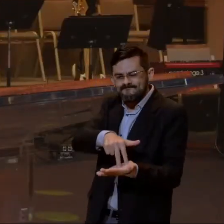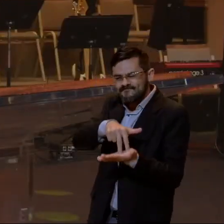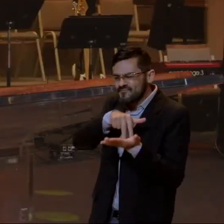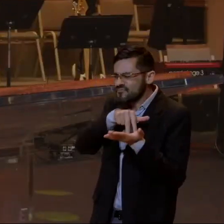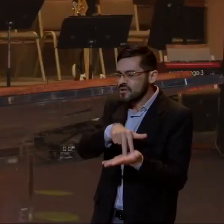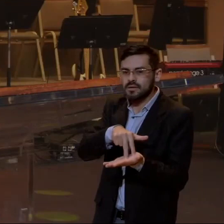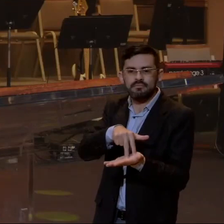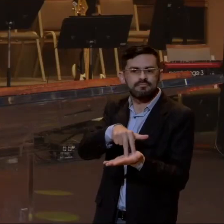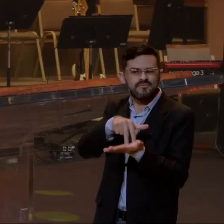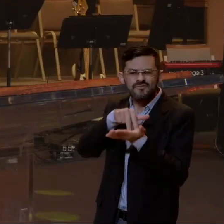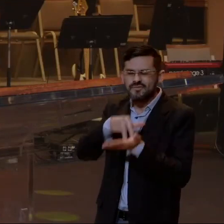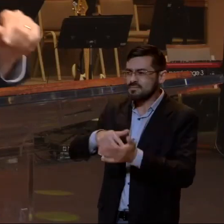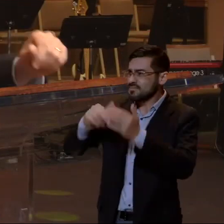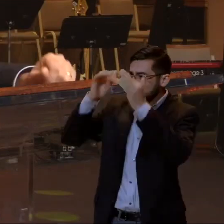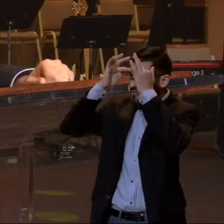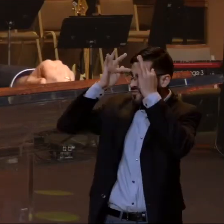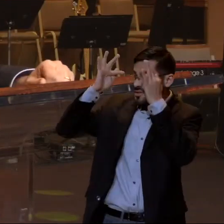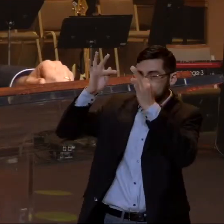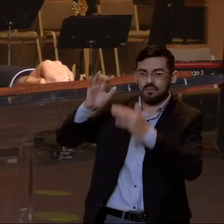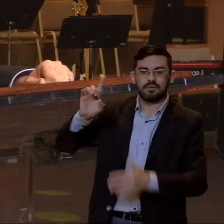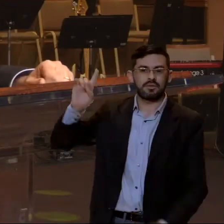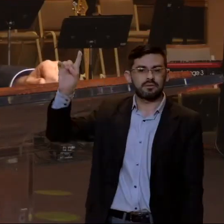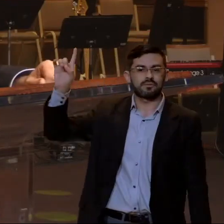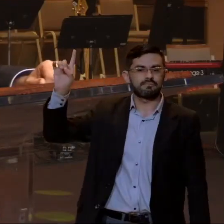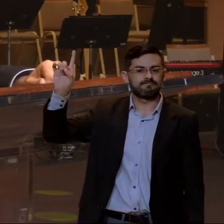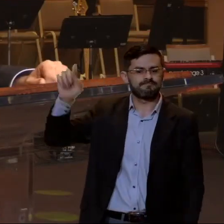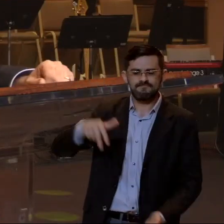permaneceu fiel a Deus.